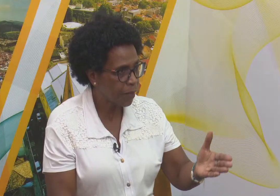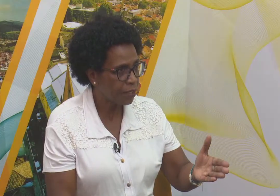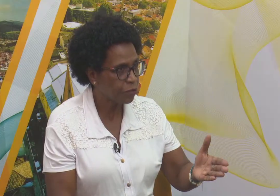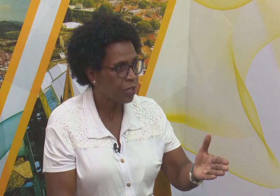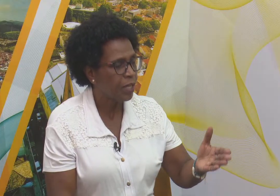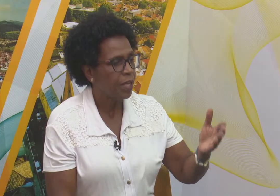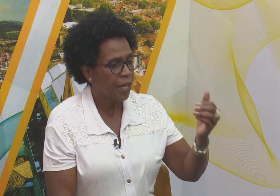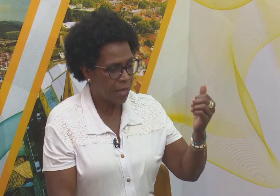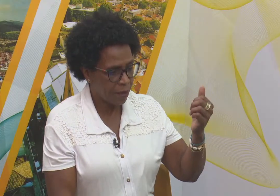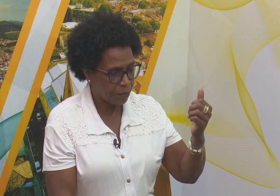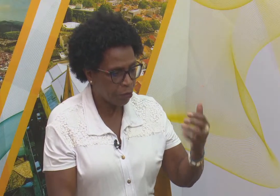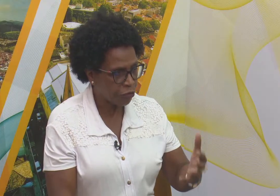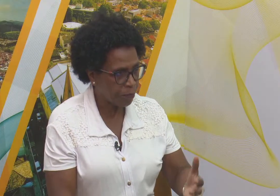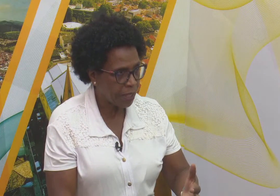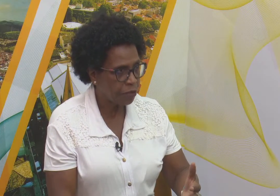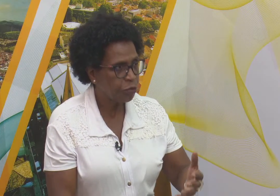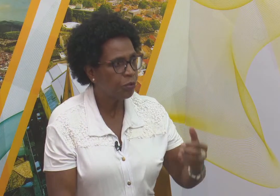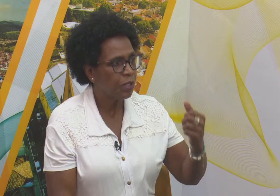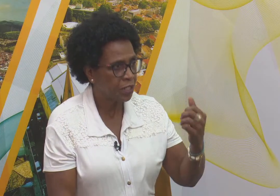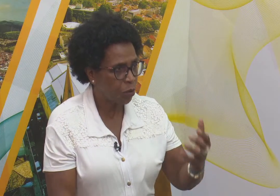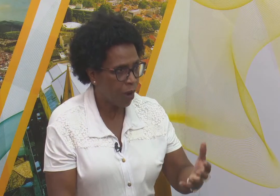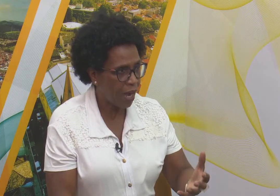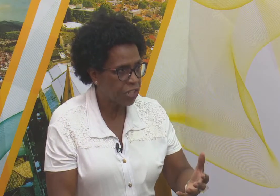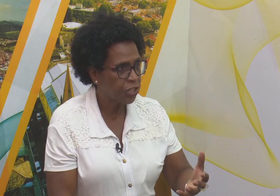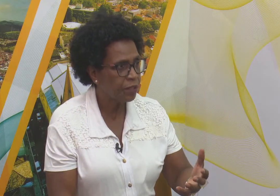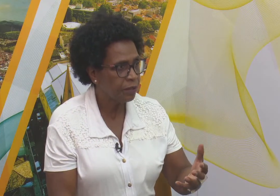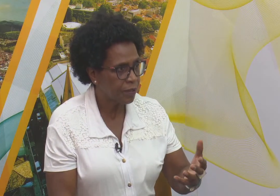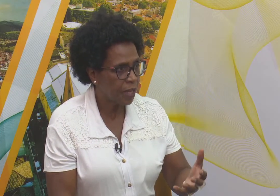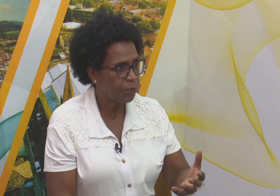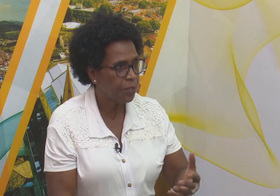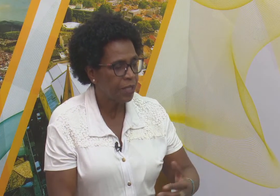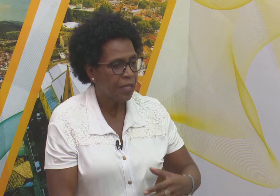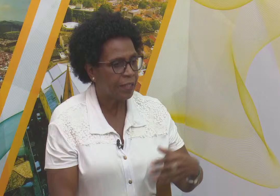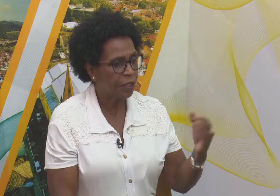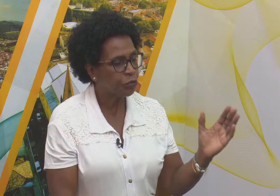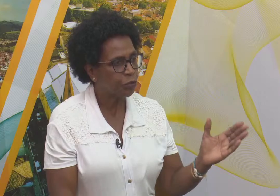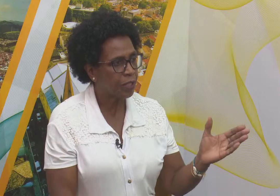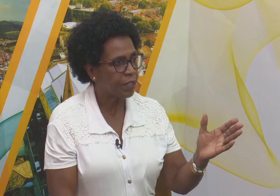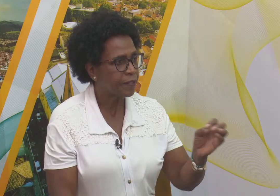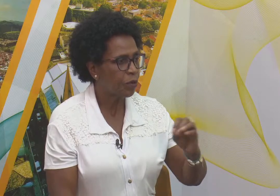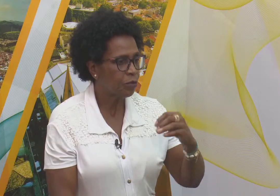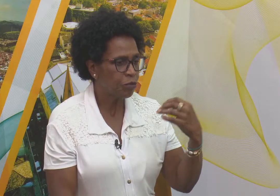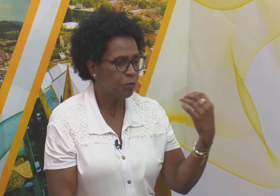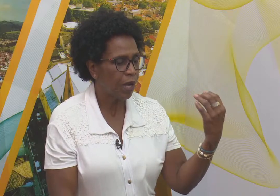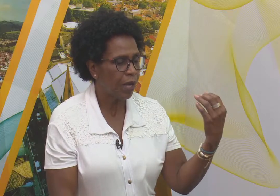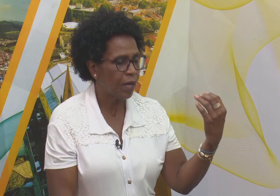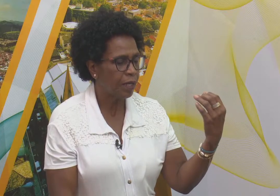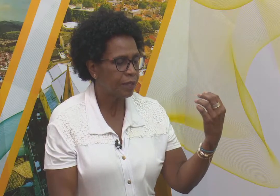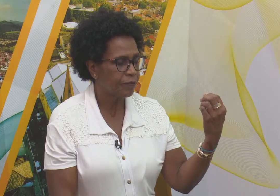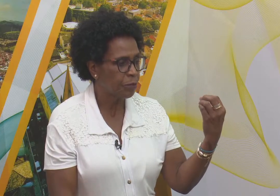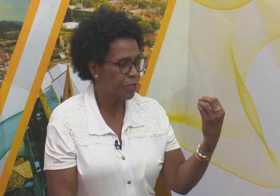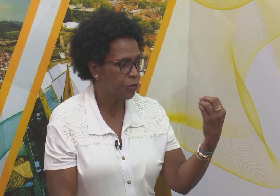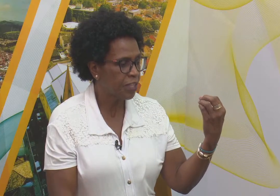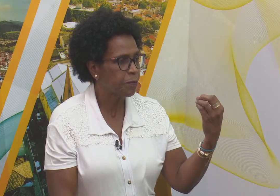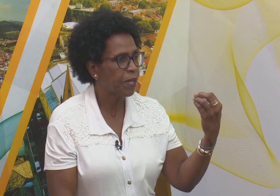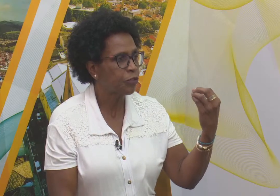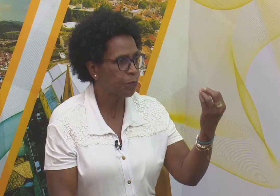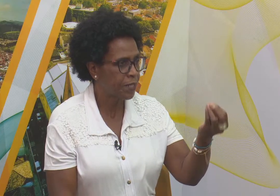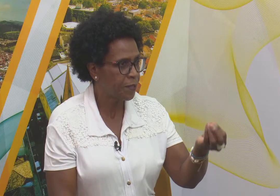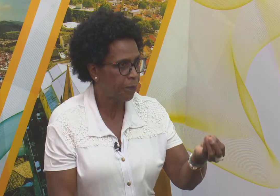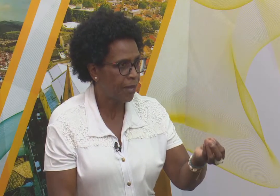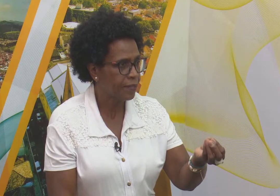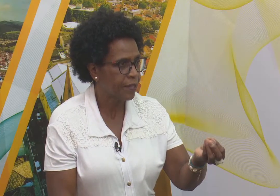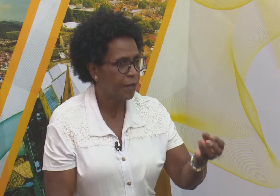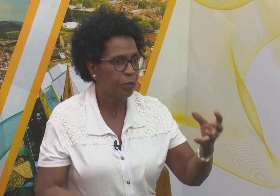os aspectos. Movimento, linguagem, sabe? Então, que são vamos dizer, os